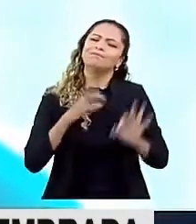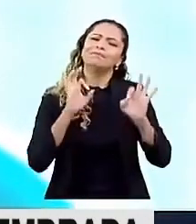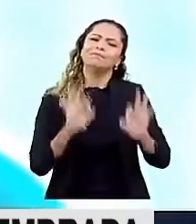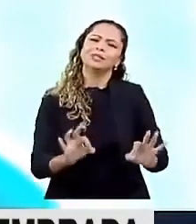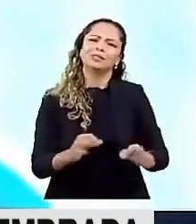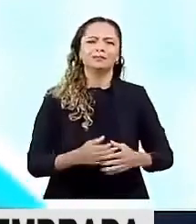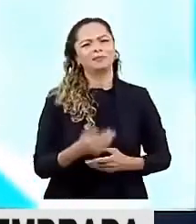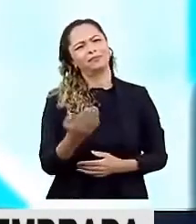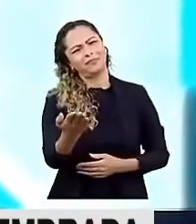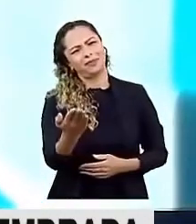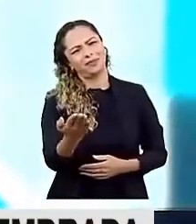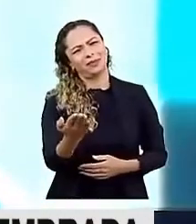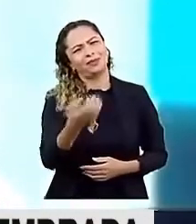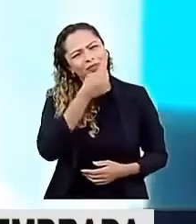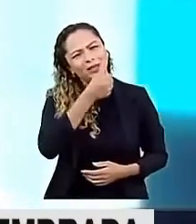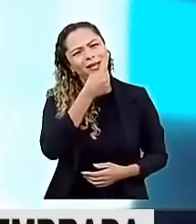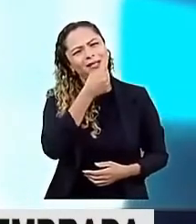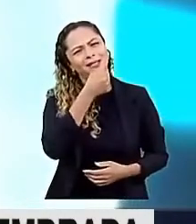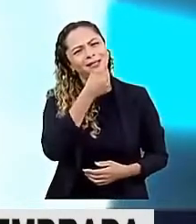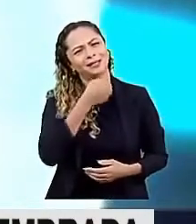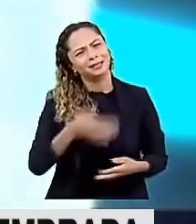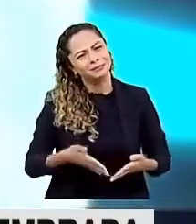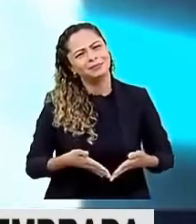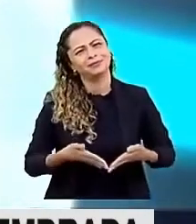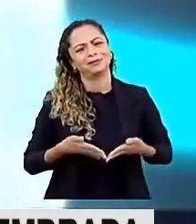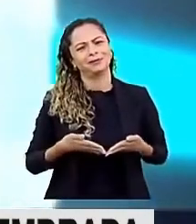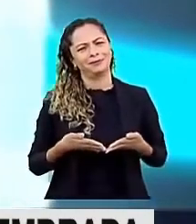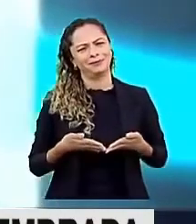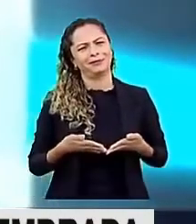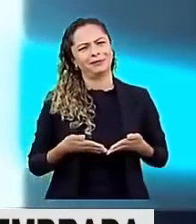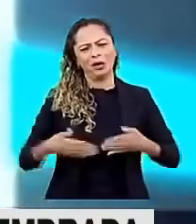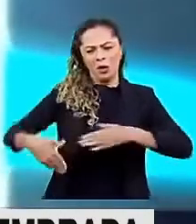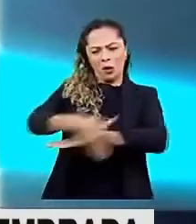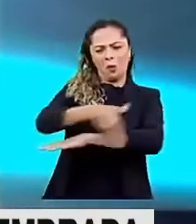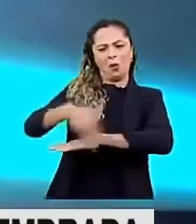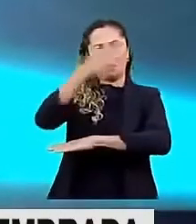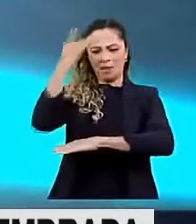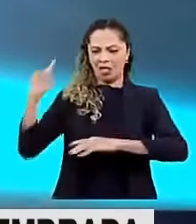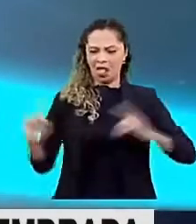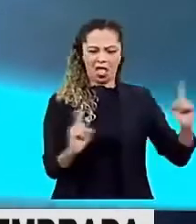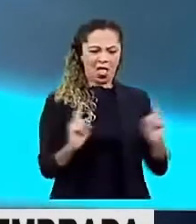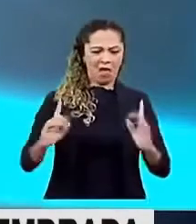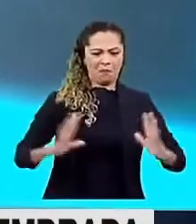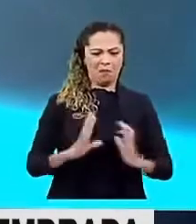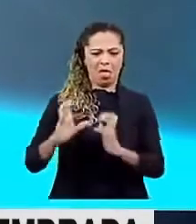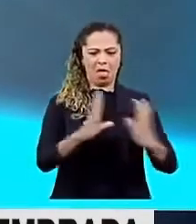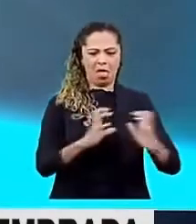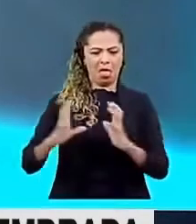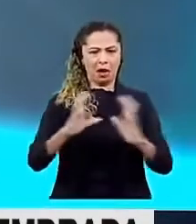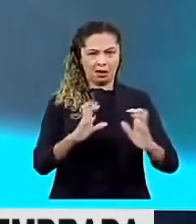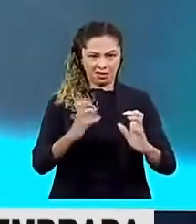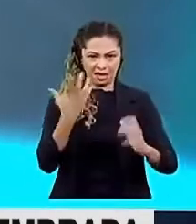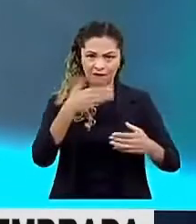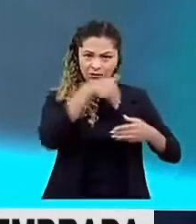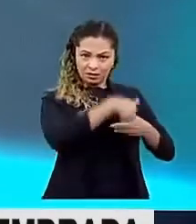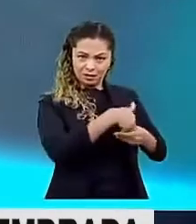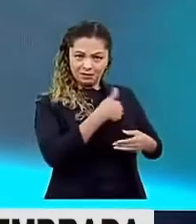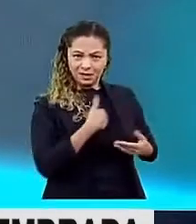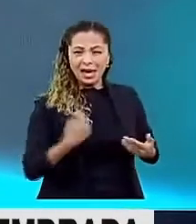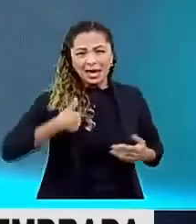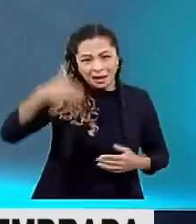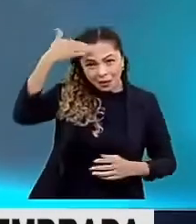prezada jornalista, por favor, se alguém briga na rua, vai que ele seja favorável a mim, querer imputar a mim